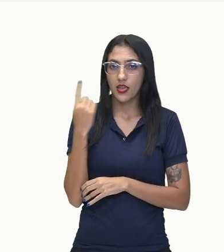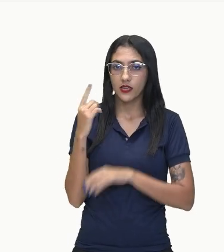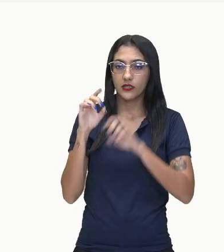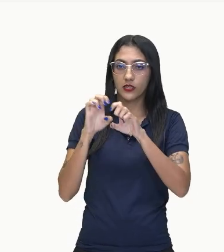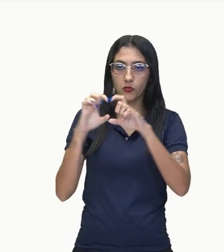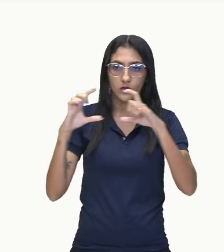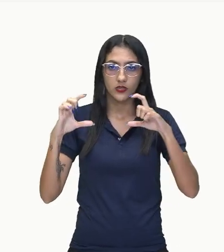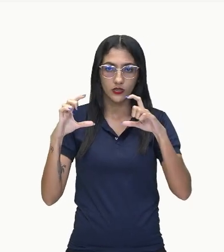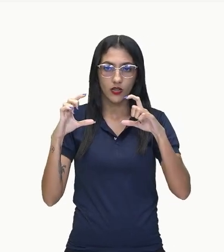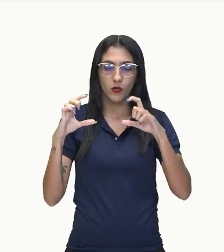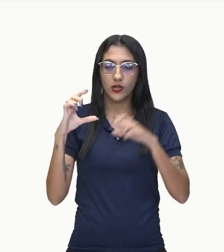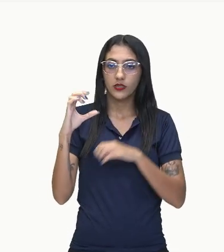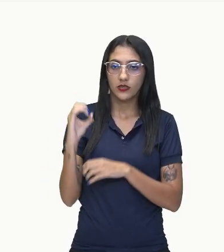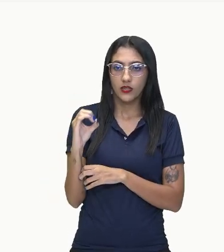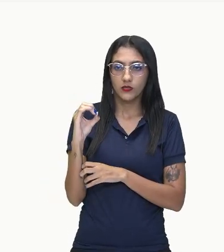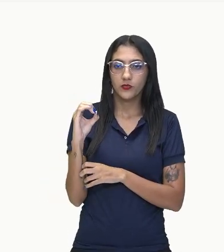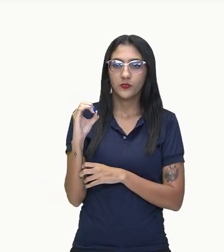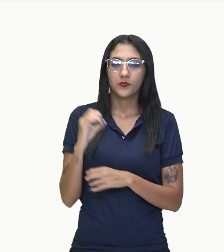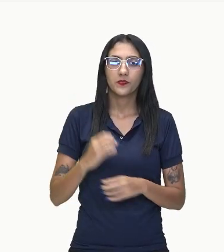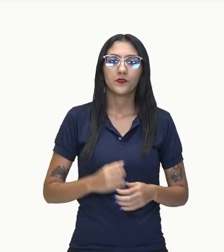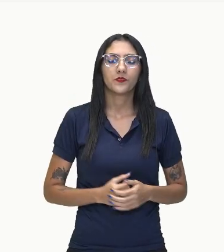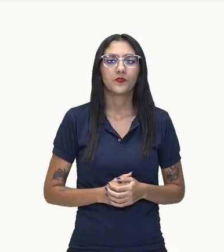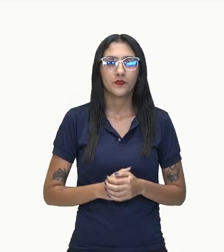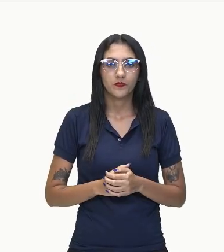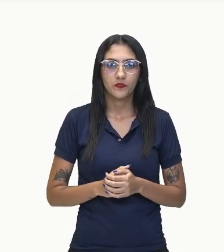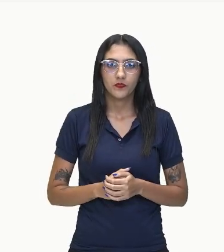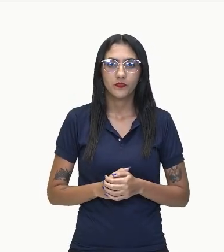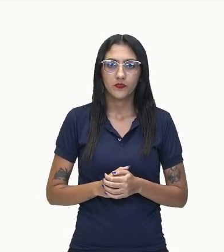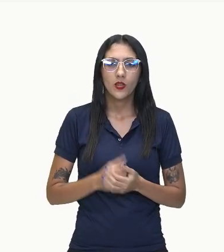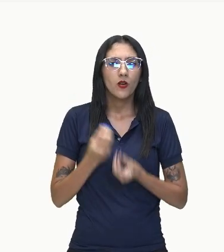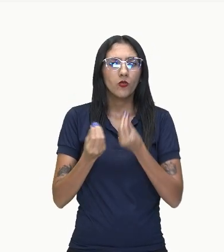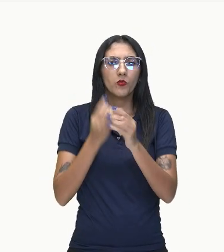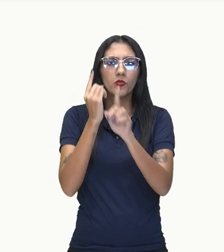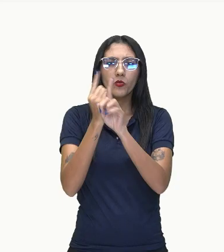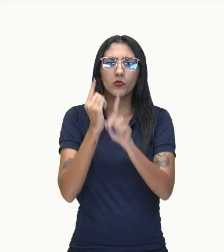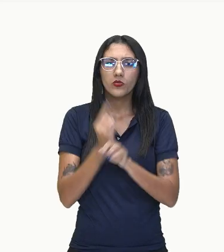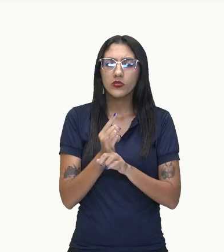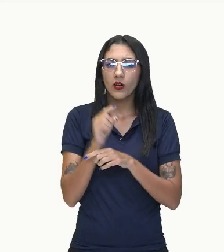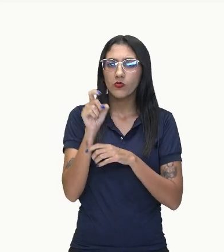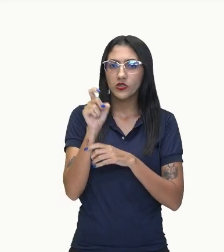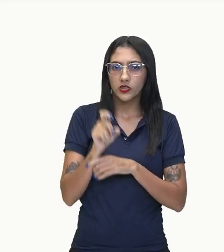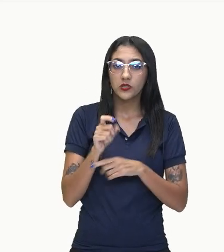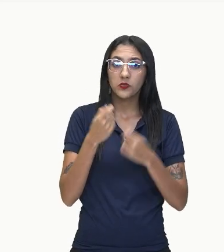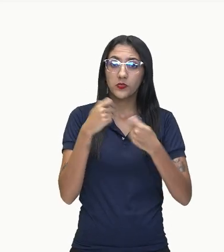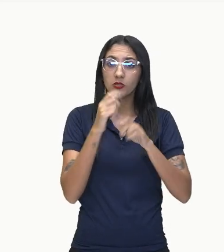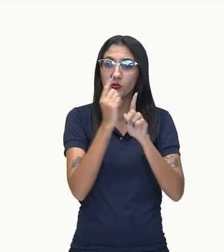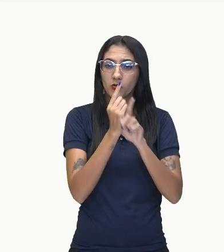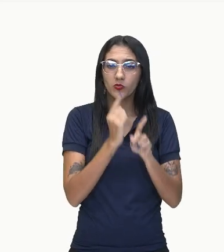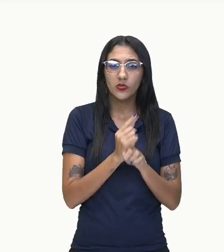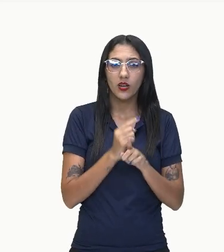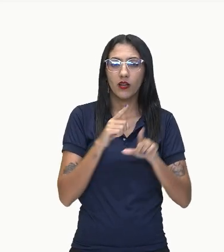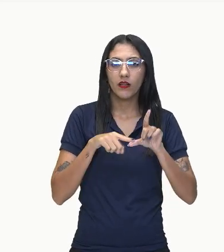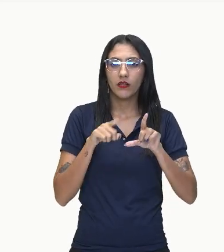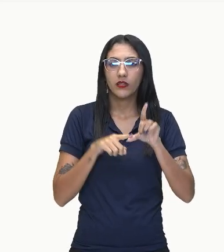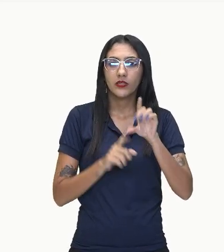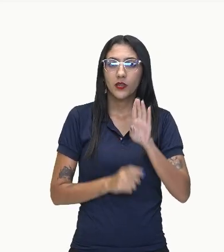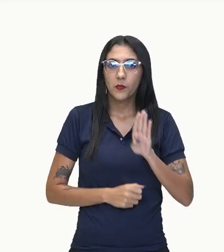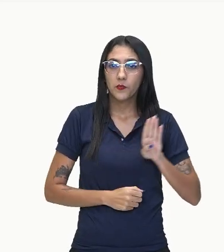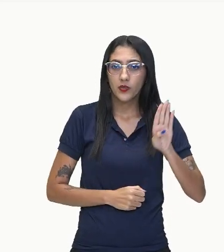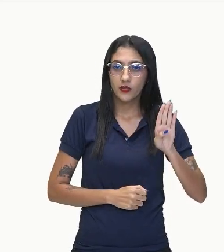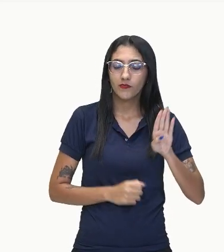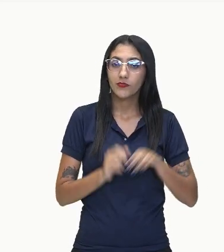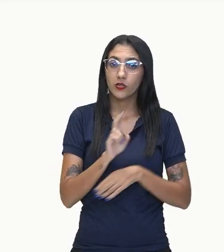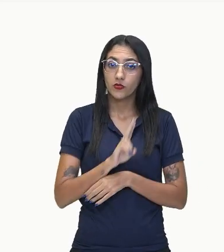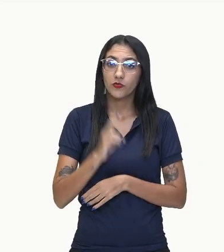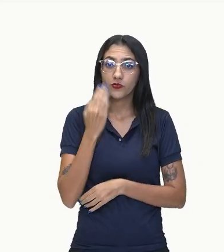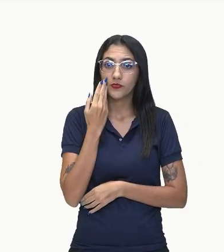zero, e para saber o valor de x, a gente vai identificar quem é o b e vamos usar essa fórmula aqui,